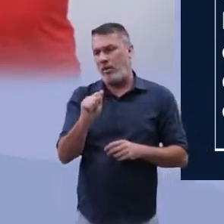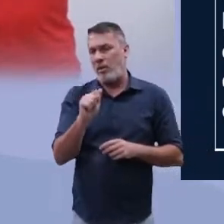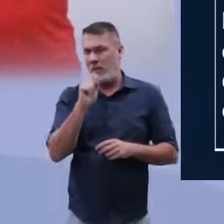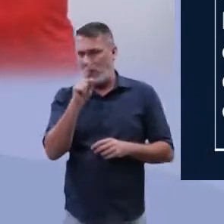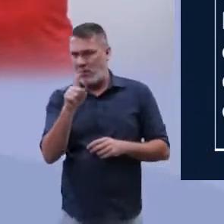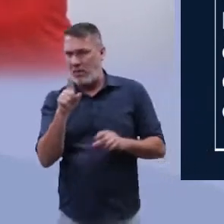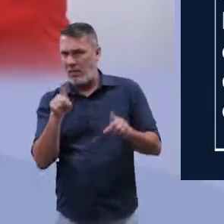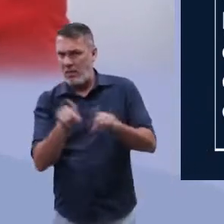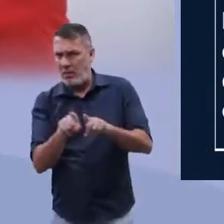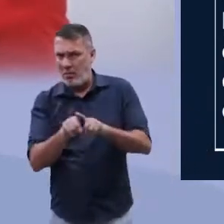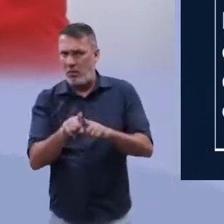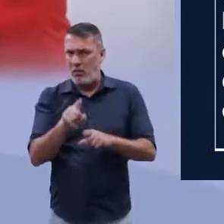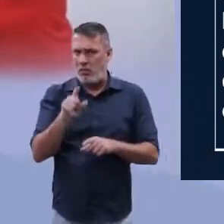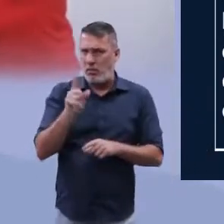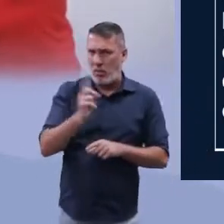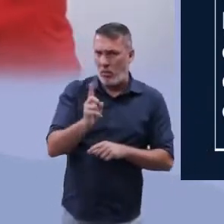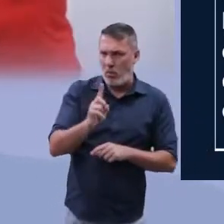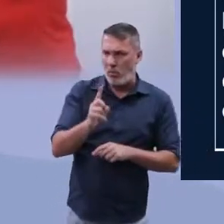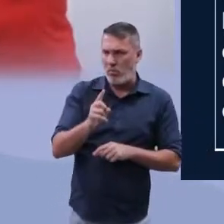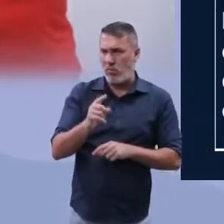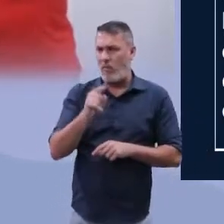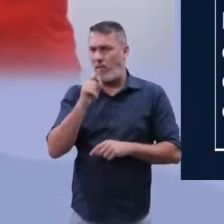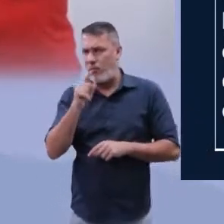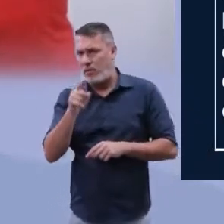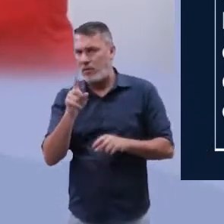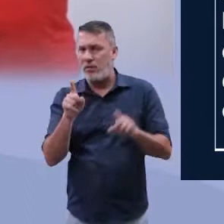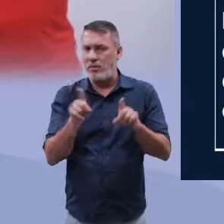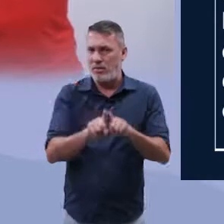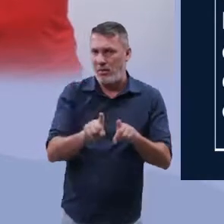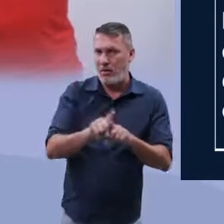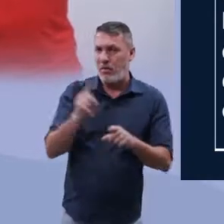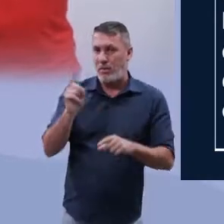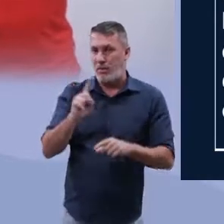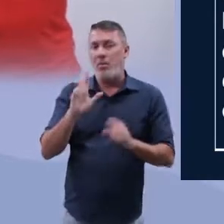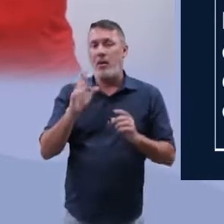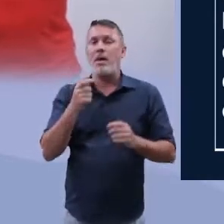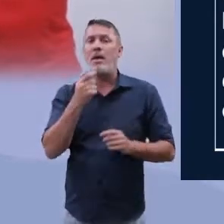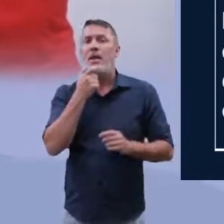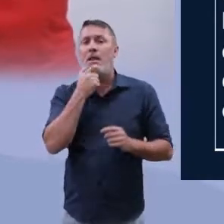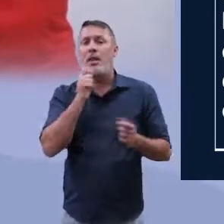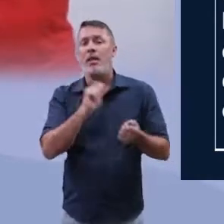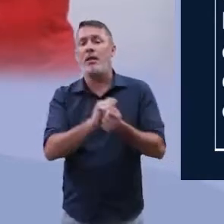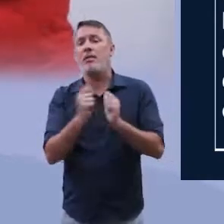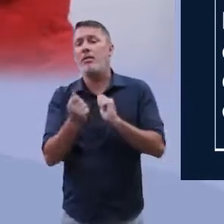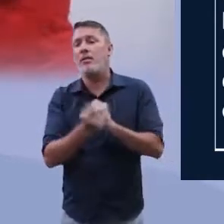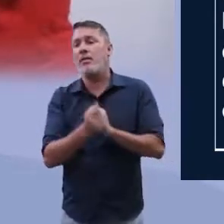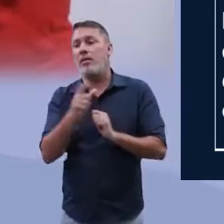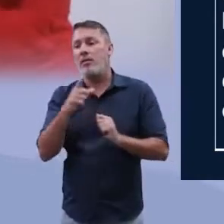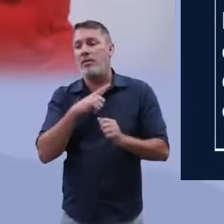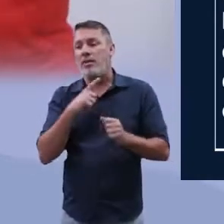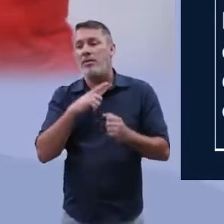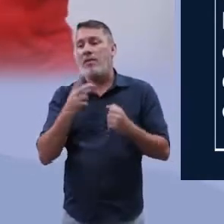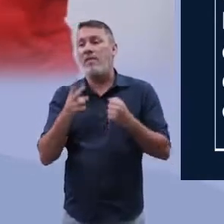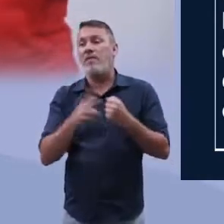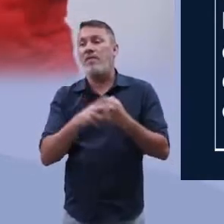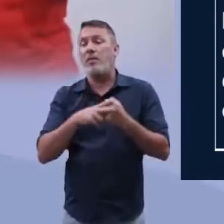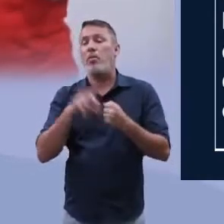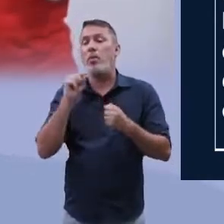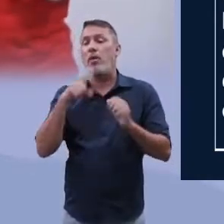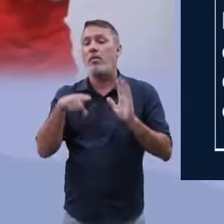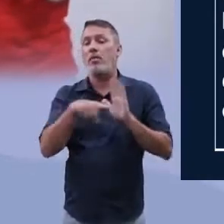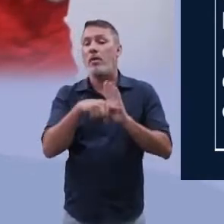Londres. Você também não? Tá? Você também não. Mas em inglês, a gente vai usar o verbo